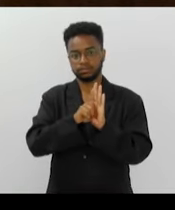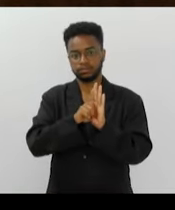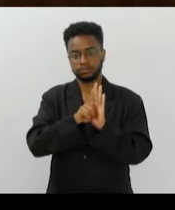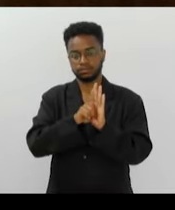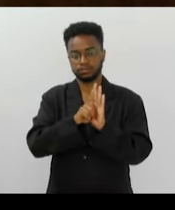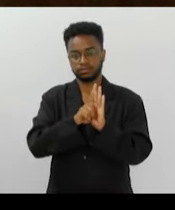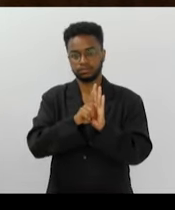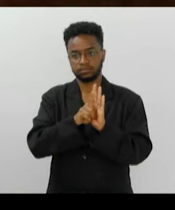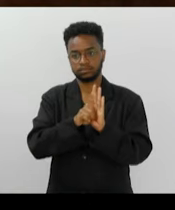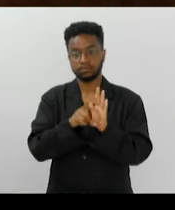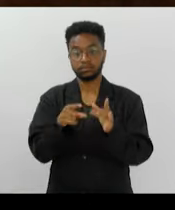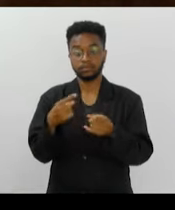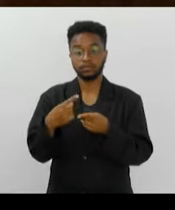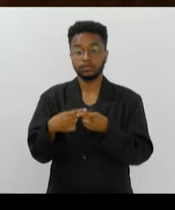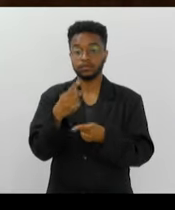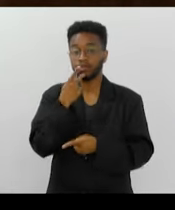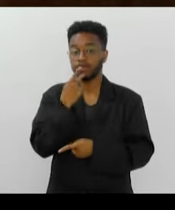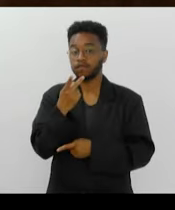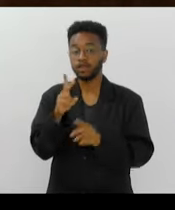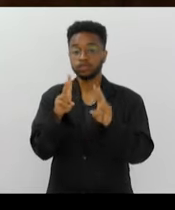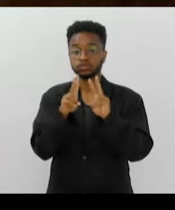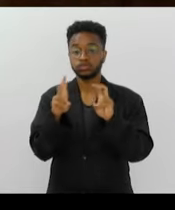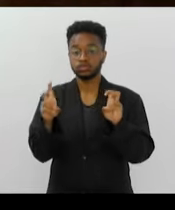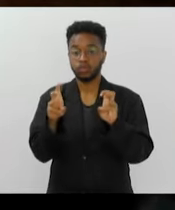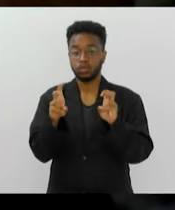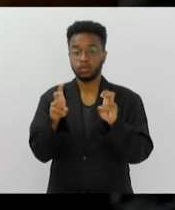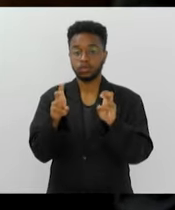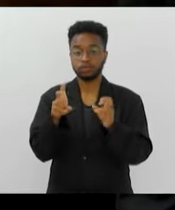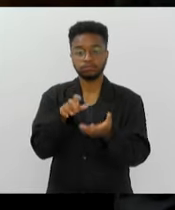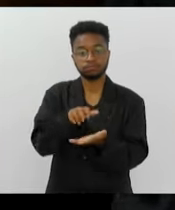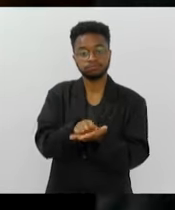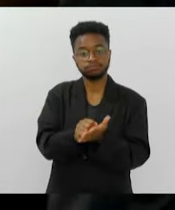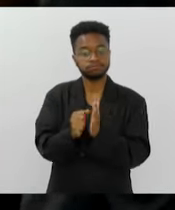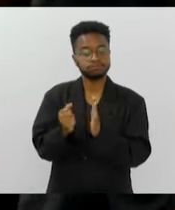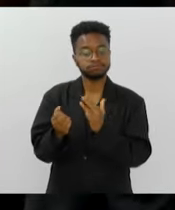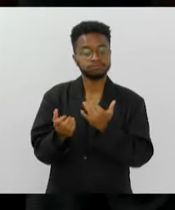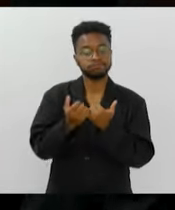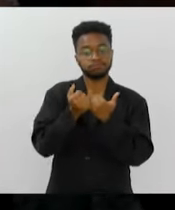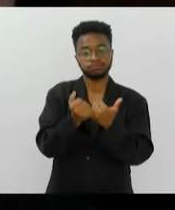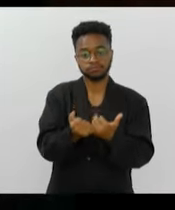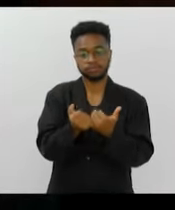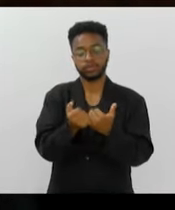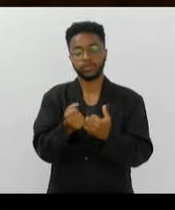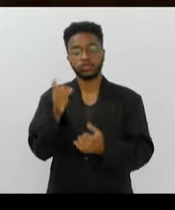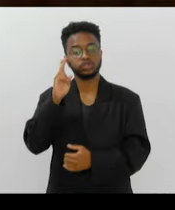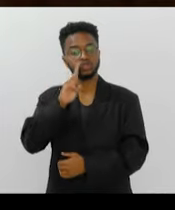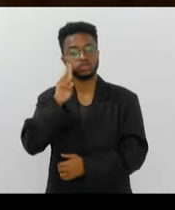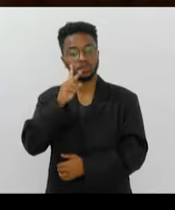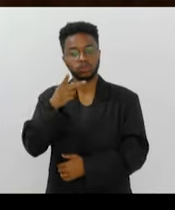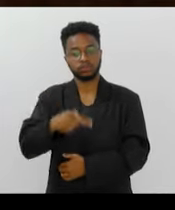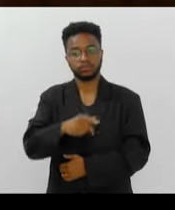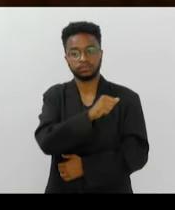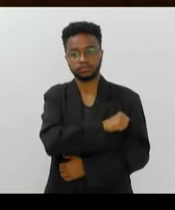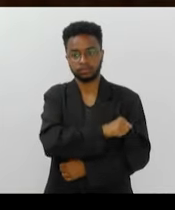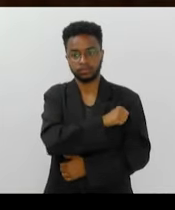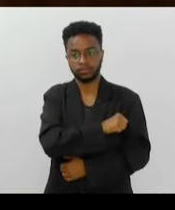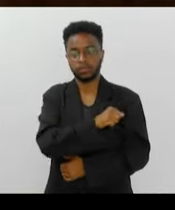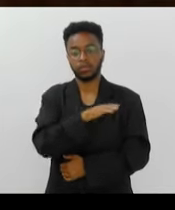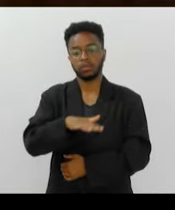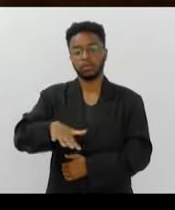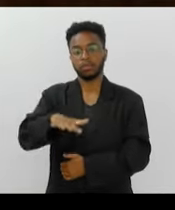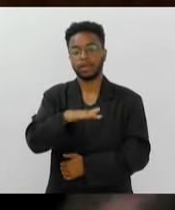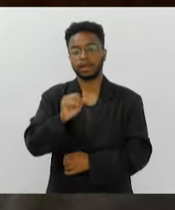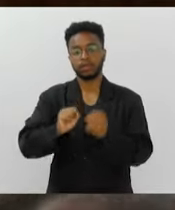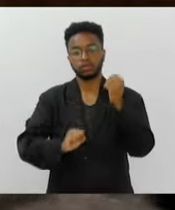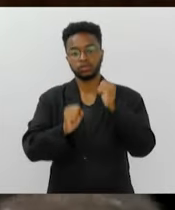que dispõe sobre o tombamento por interesse histórico do Estado do Rio de Janeiro do parque industrial